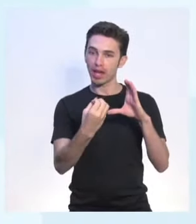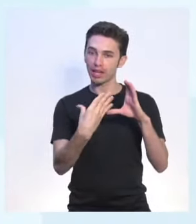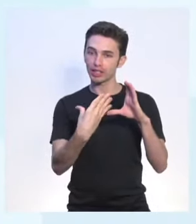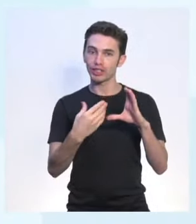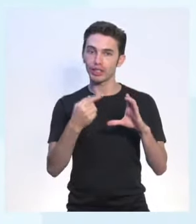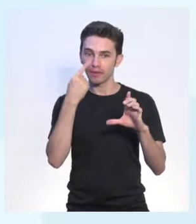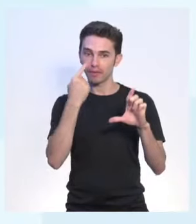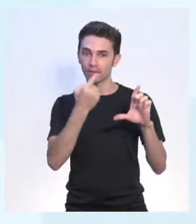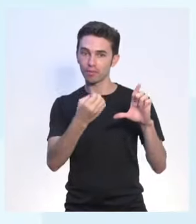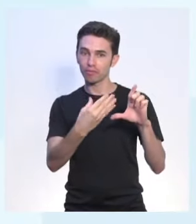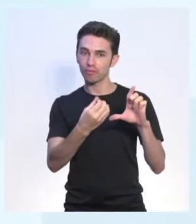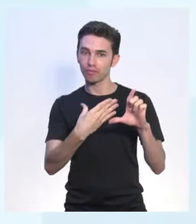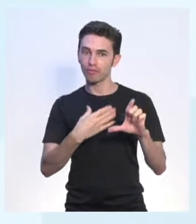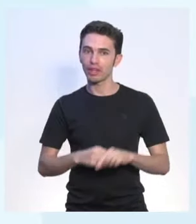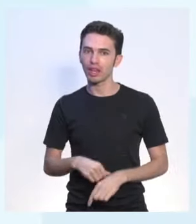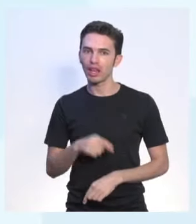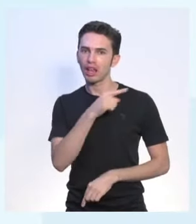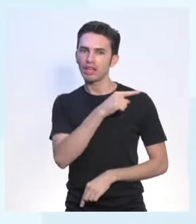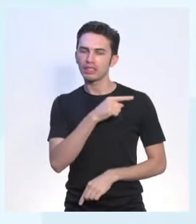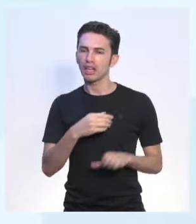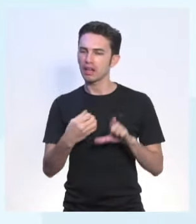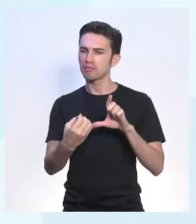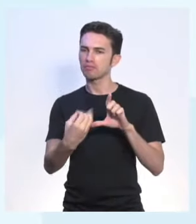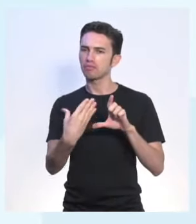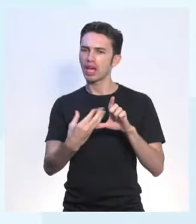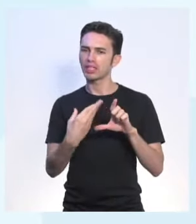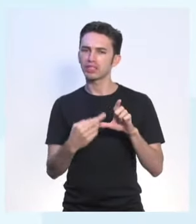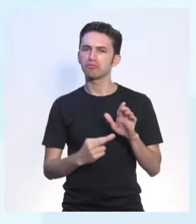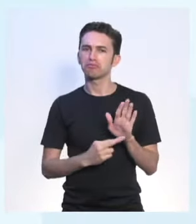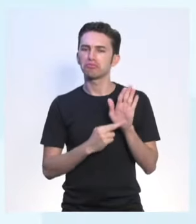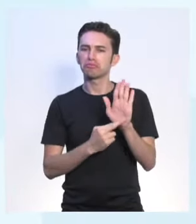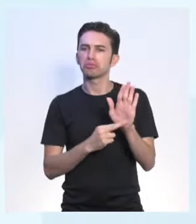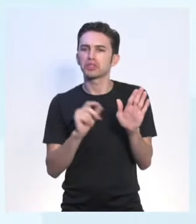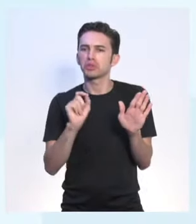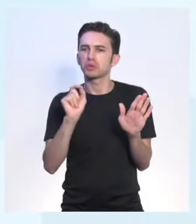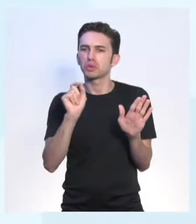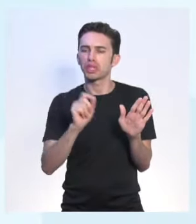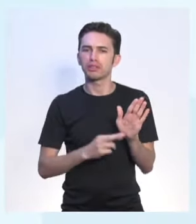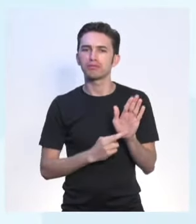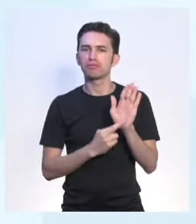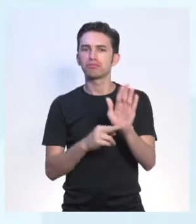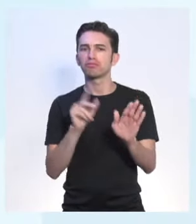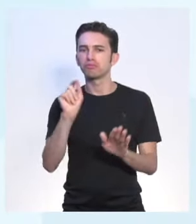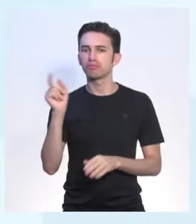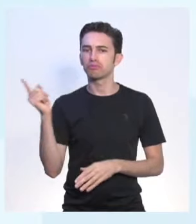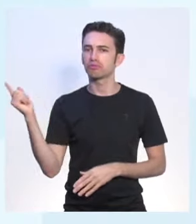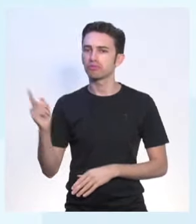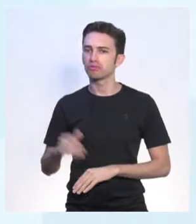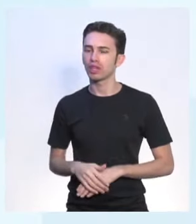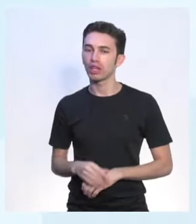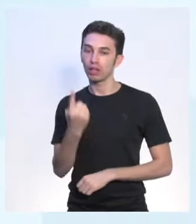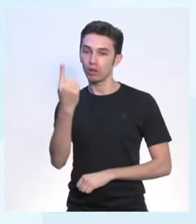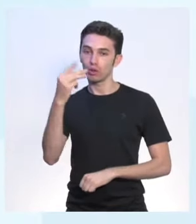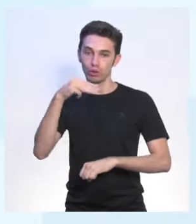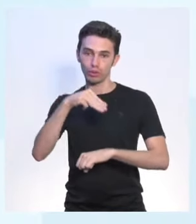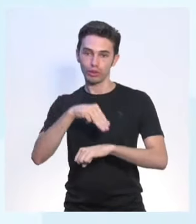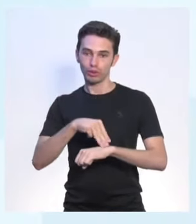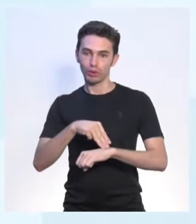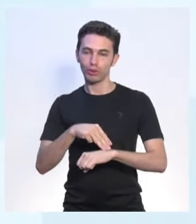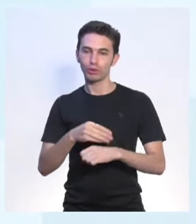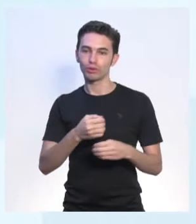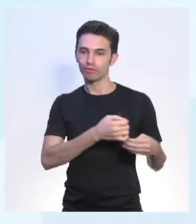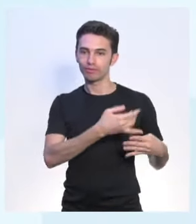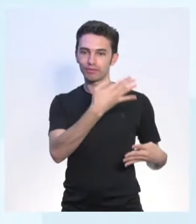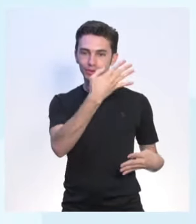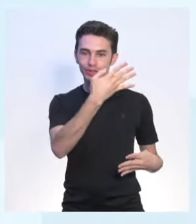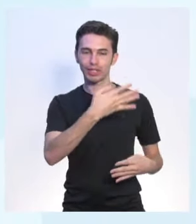what does this image represent? O que esta imagem representa? Okay, so you have 1 minute in the chat. Vocês têm um minuto lá no